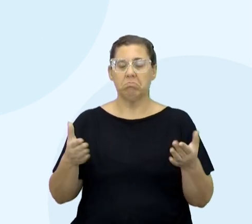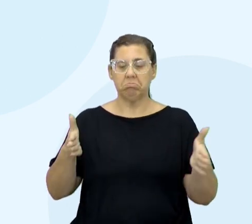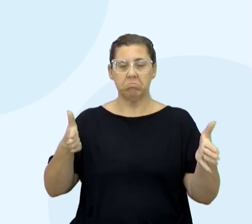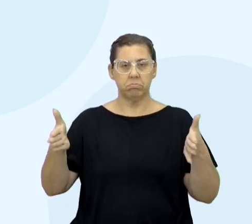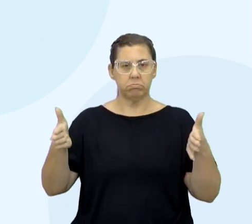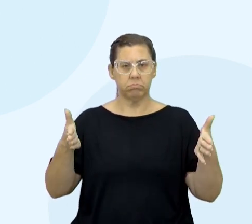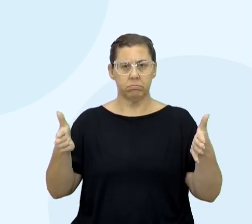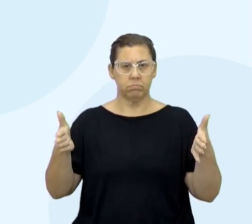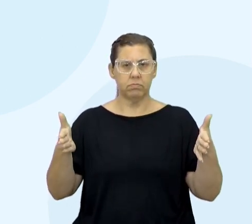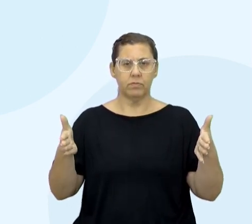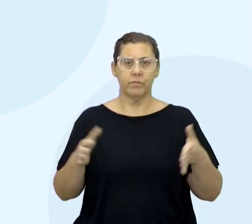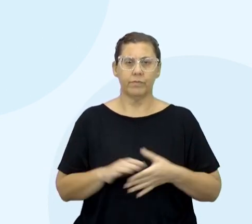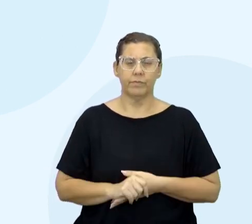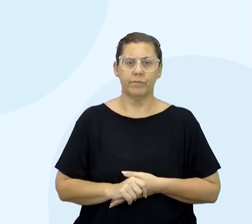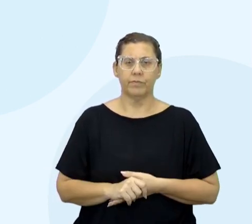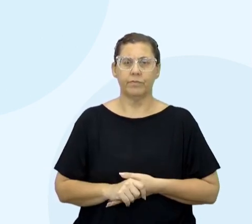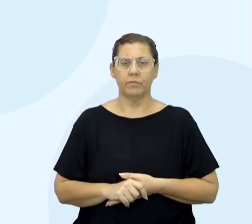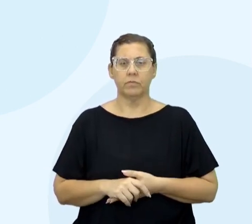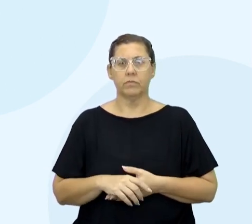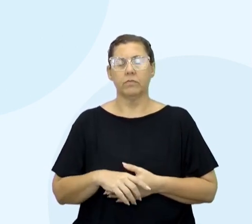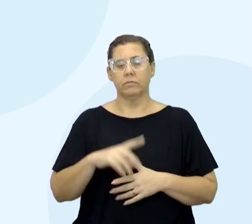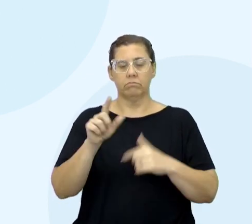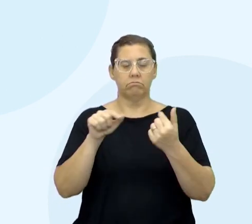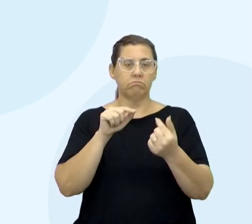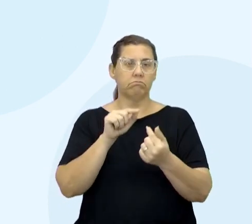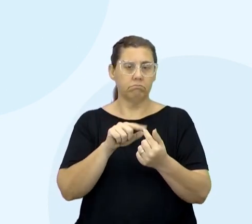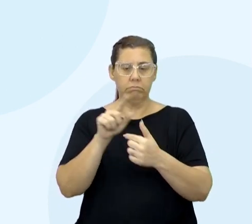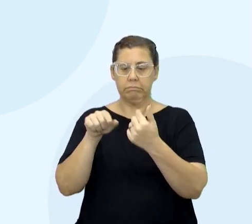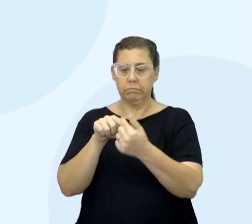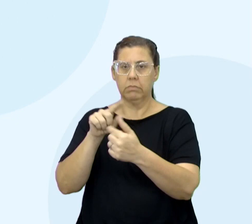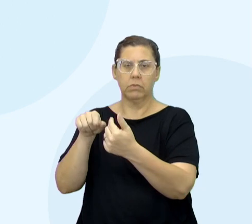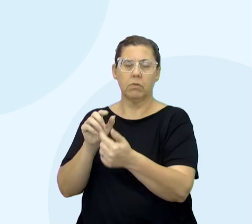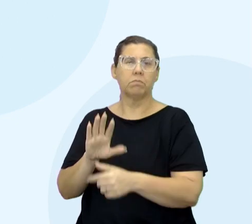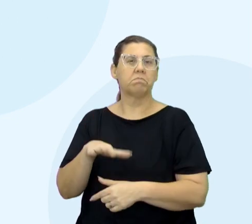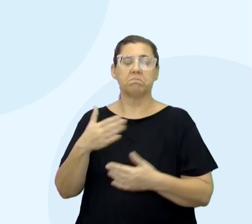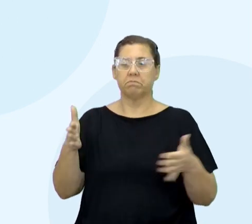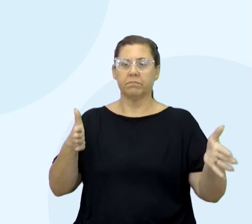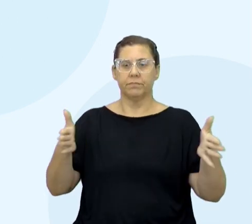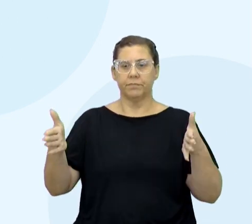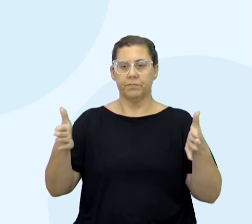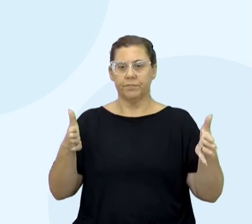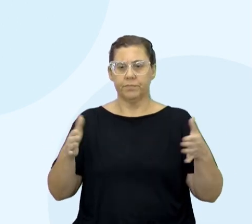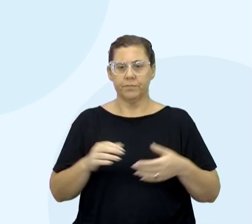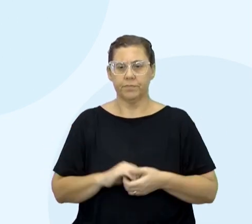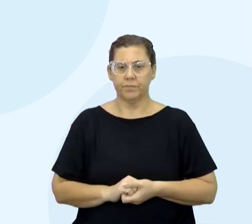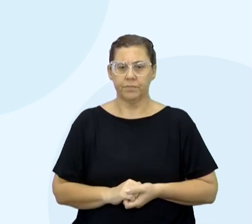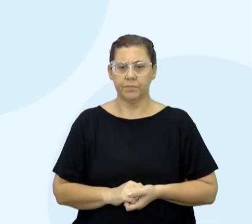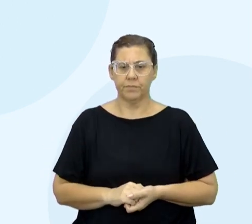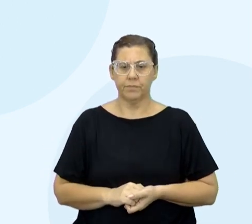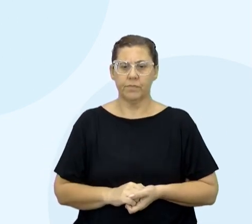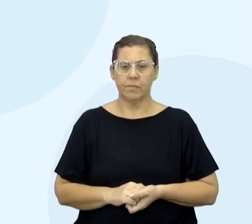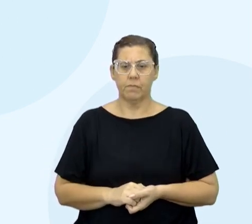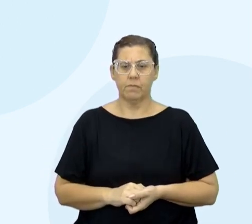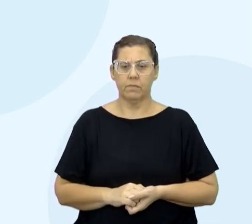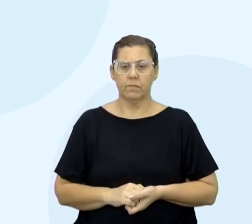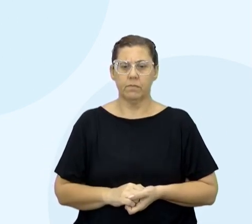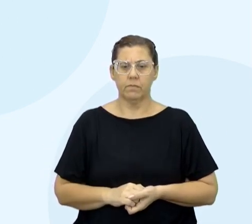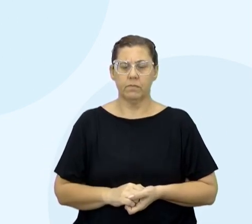vou dar a ele? Que é a meta, né? Qual é o prazo? Tá aqui, ó. Qual é o